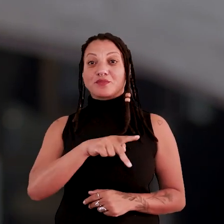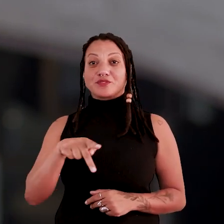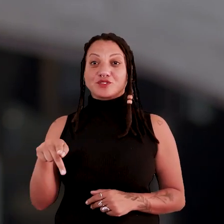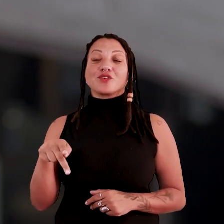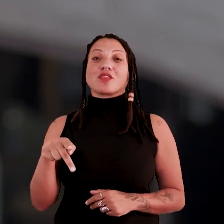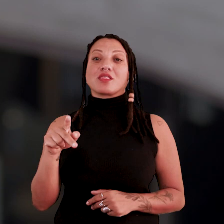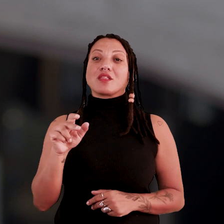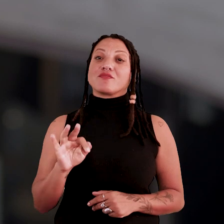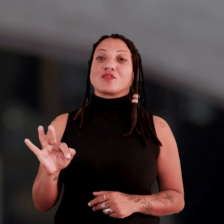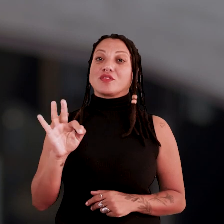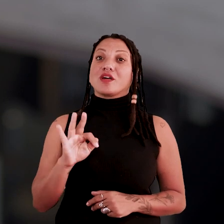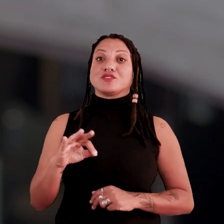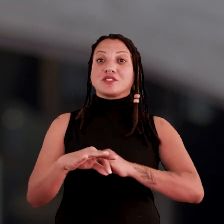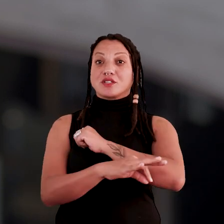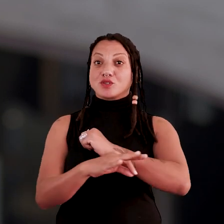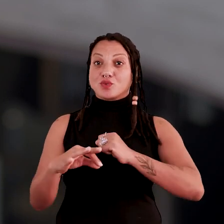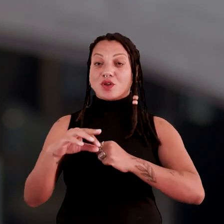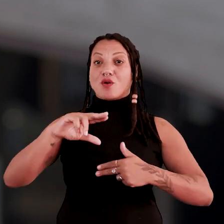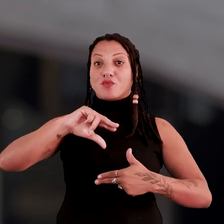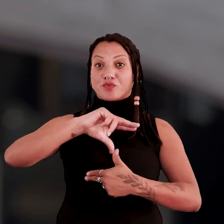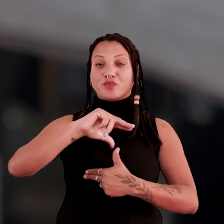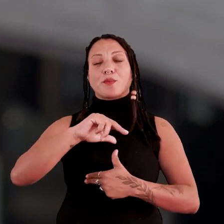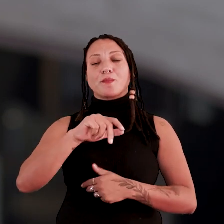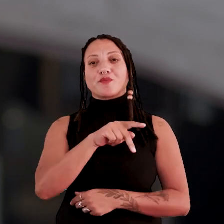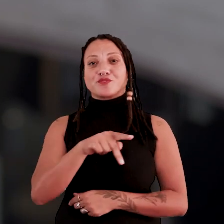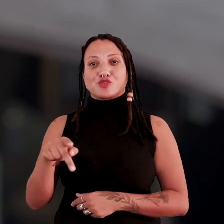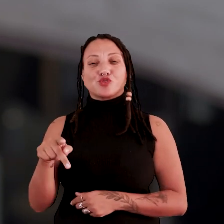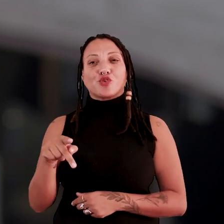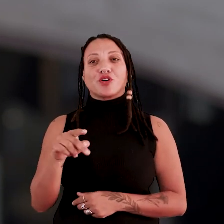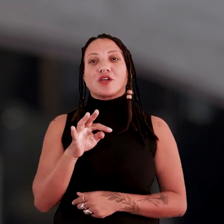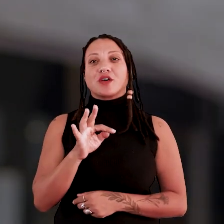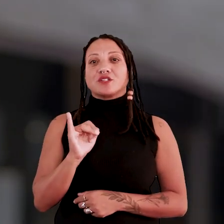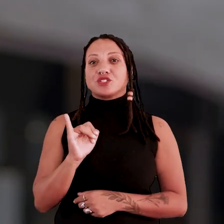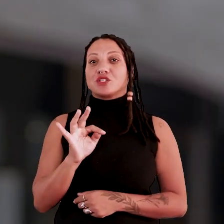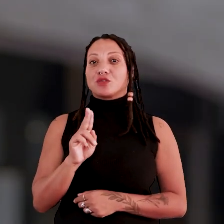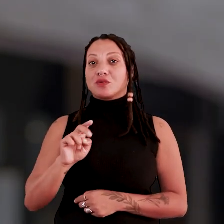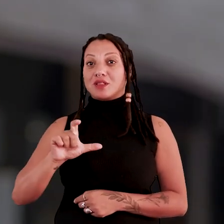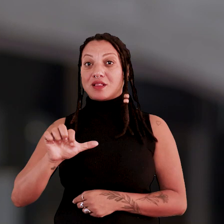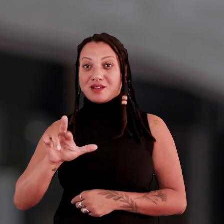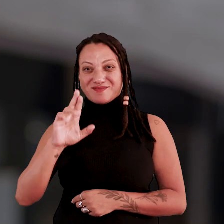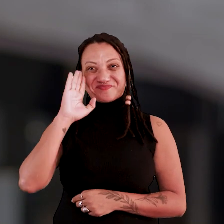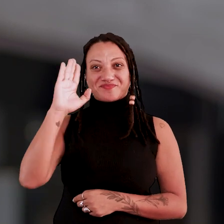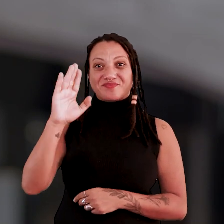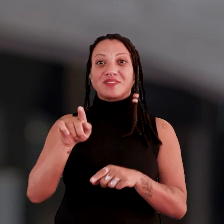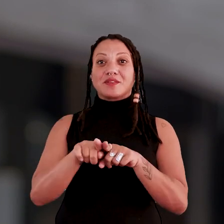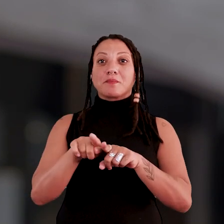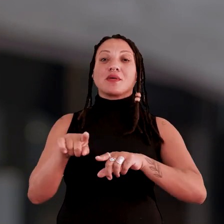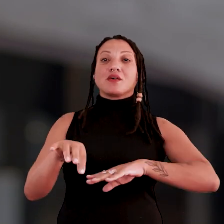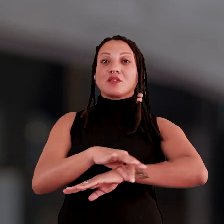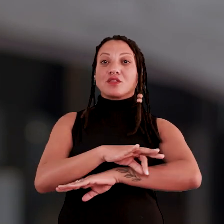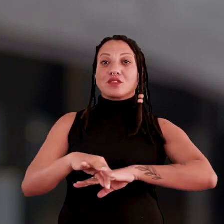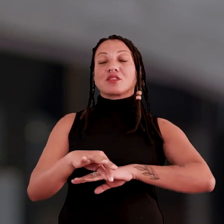titular e arquiteta com o escritório 743. É um escritório que ele já não existe mais, é